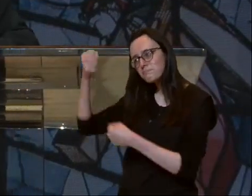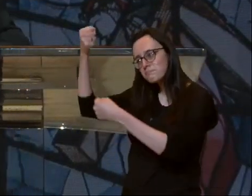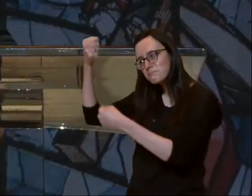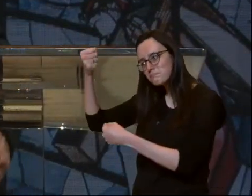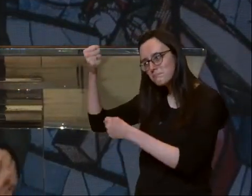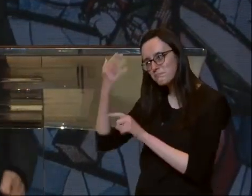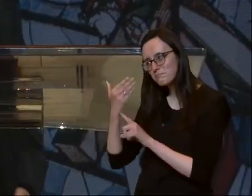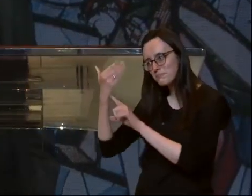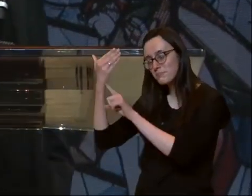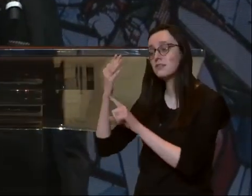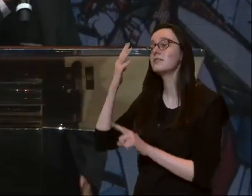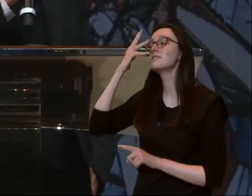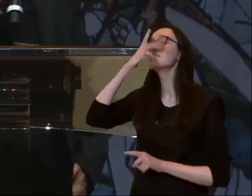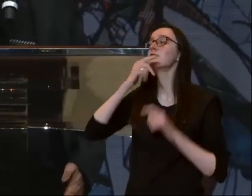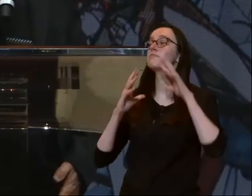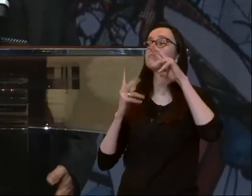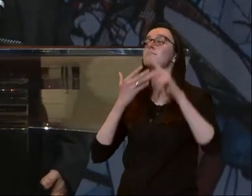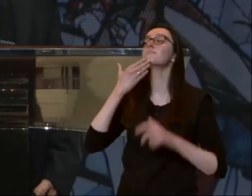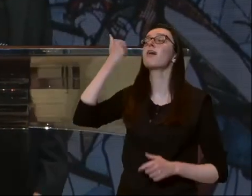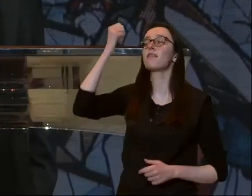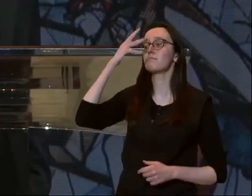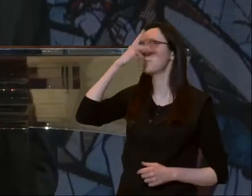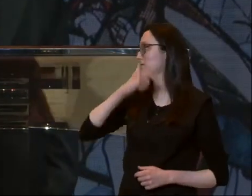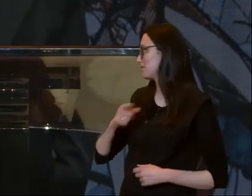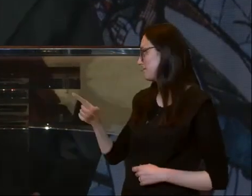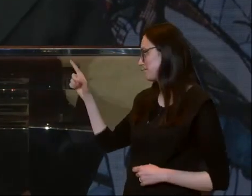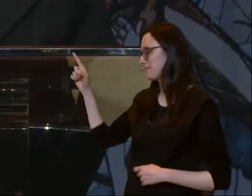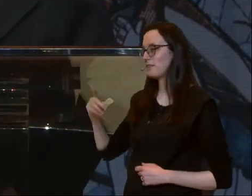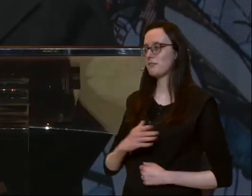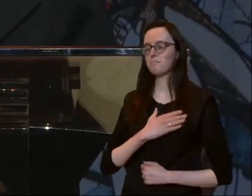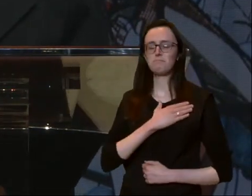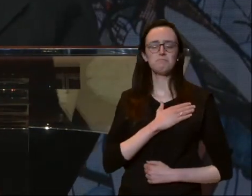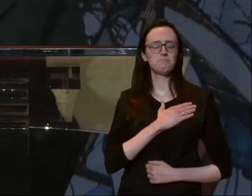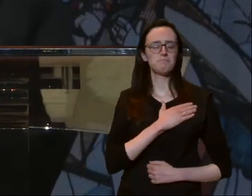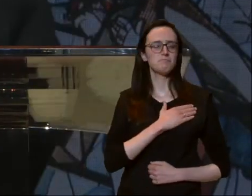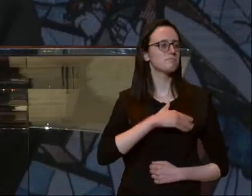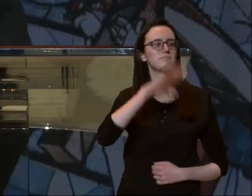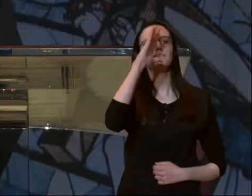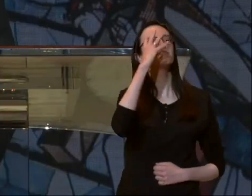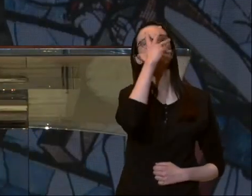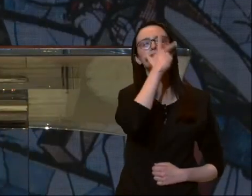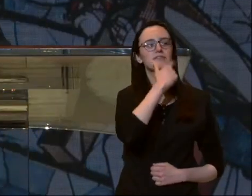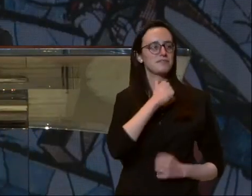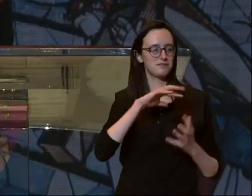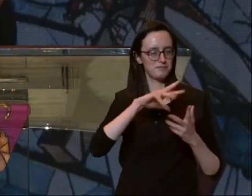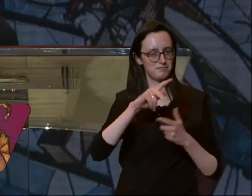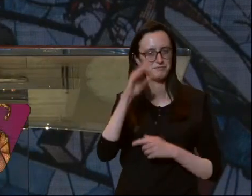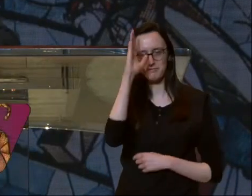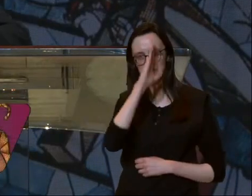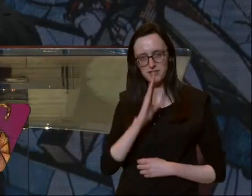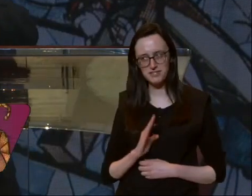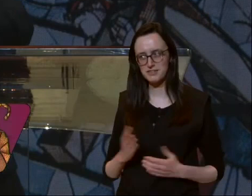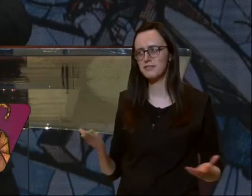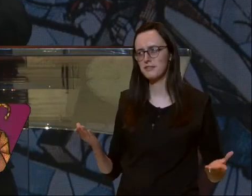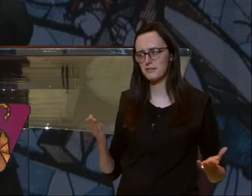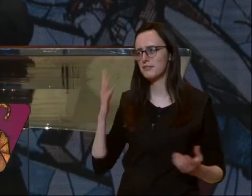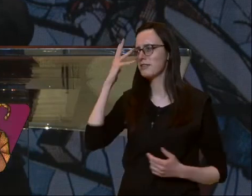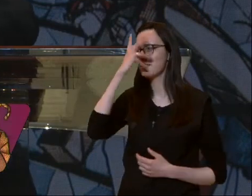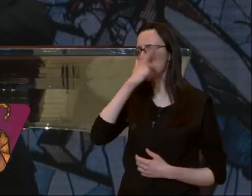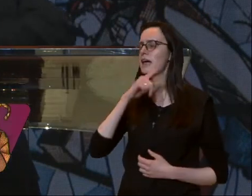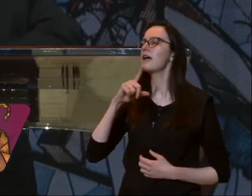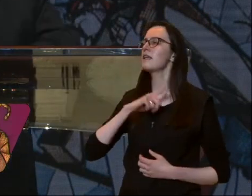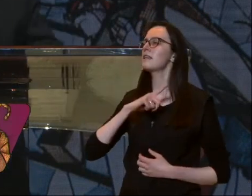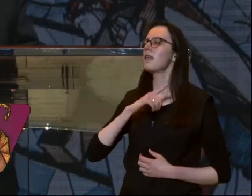a bandeira mais linda do mundo, não é? O hino nacional mais lindo do mundo, o próprio hino